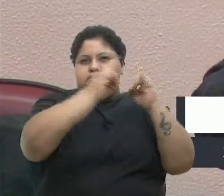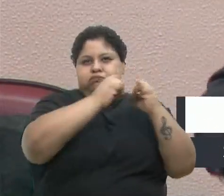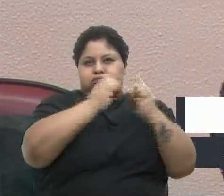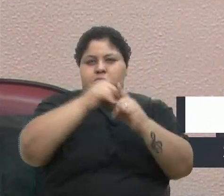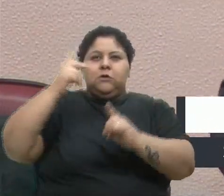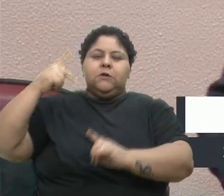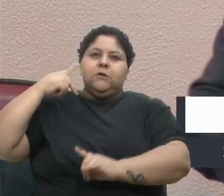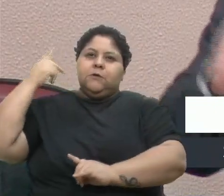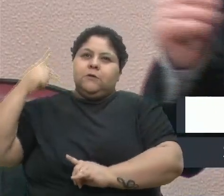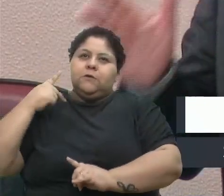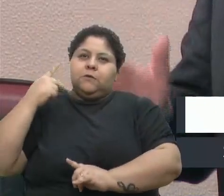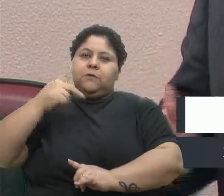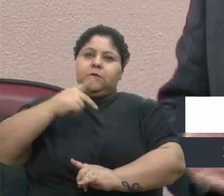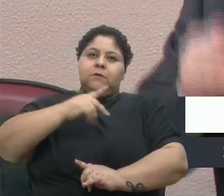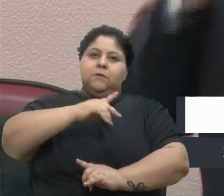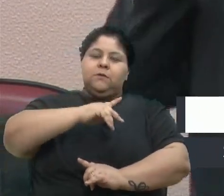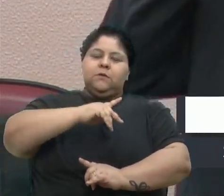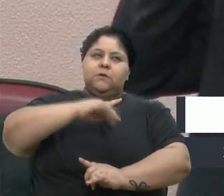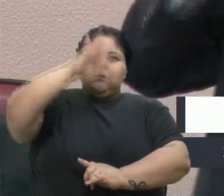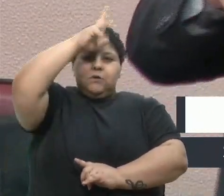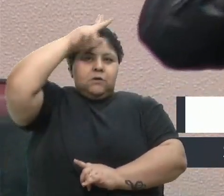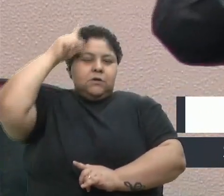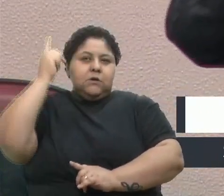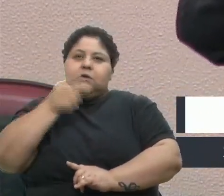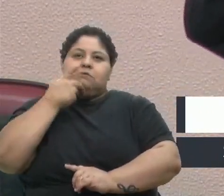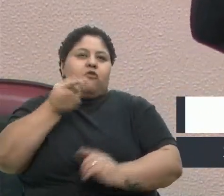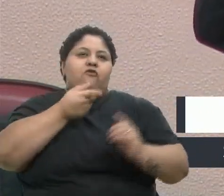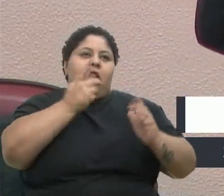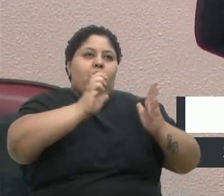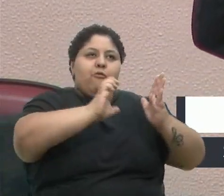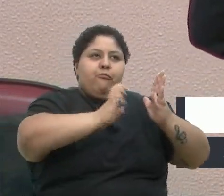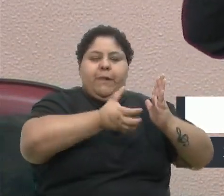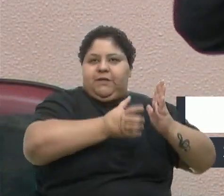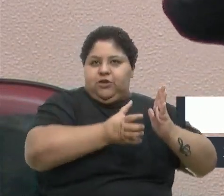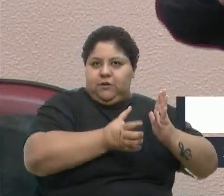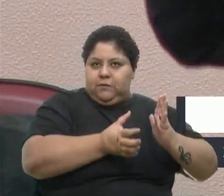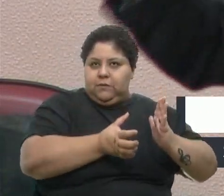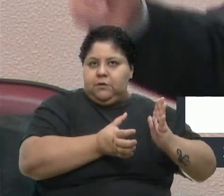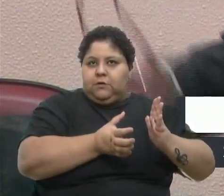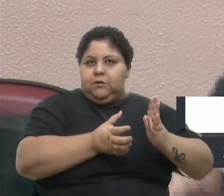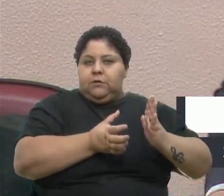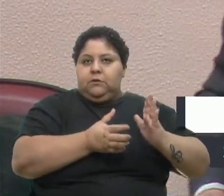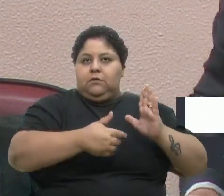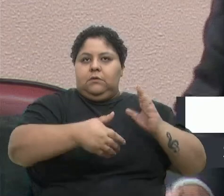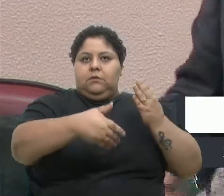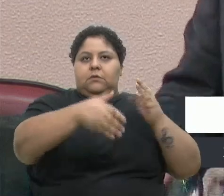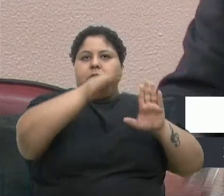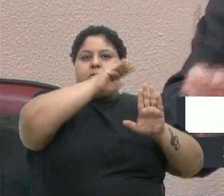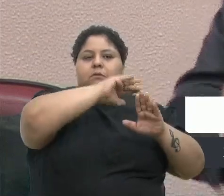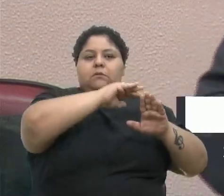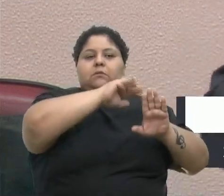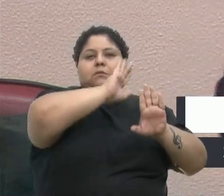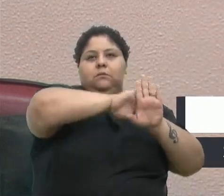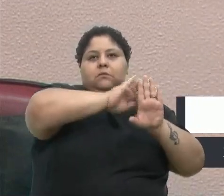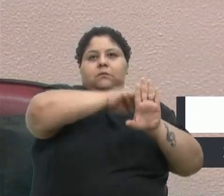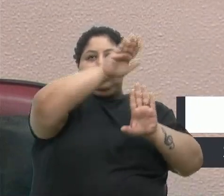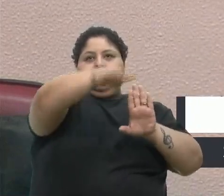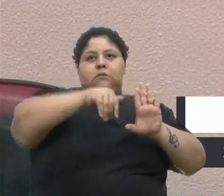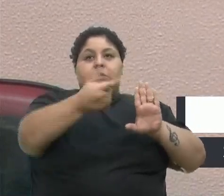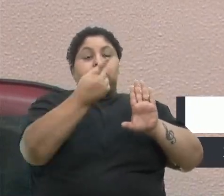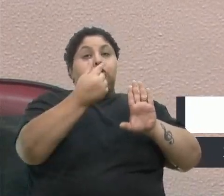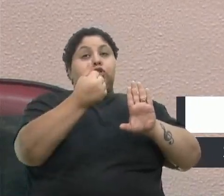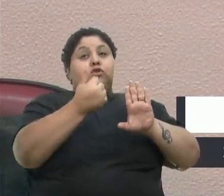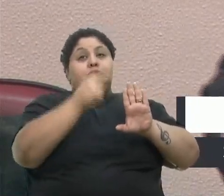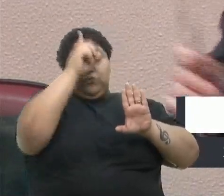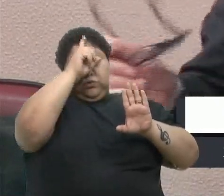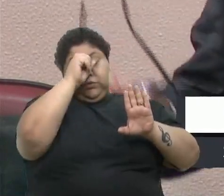vereadores, prefeitos, não se falou em partido, não se falou em ideologia, se falou em buscar recursos para o Hospital Geral. Inclusive,